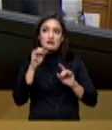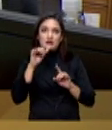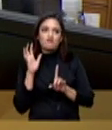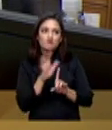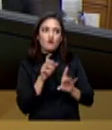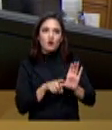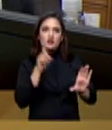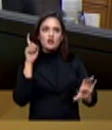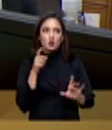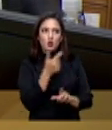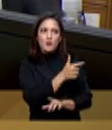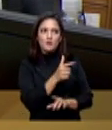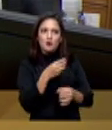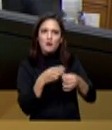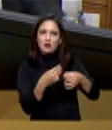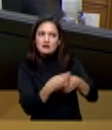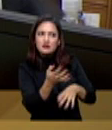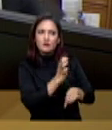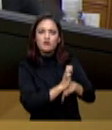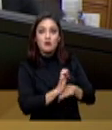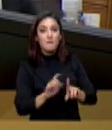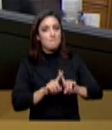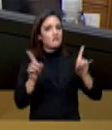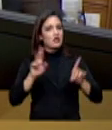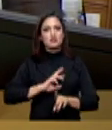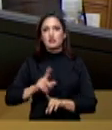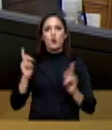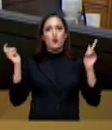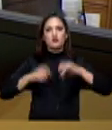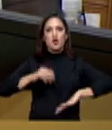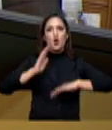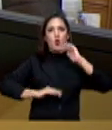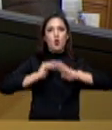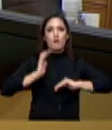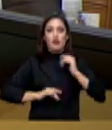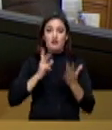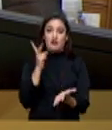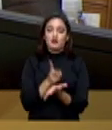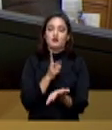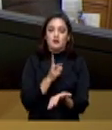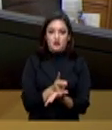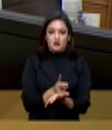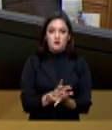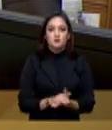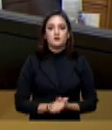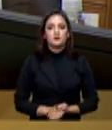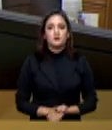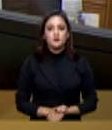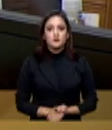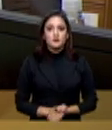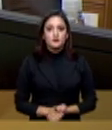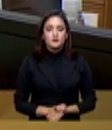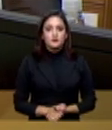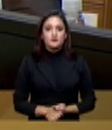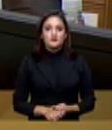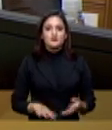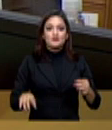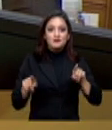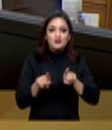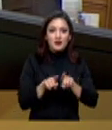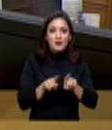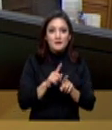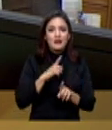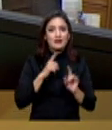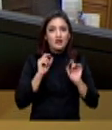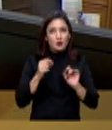mas não quanto à competência em si mesmo considerado também vejo o